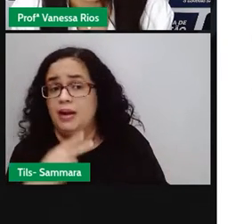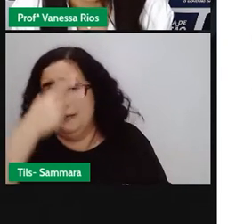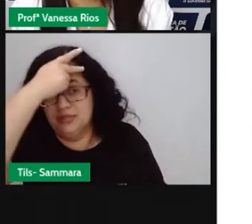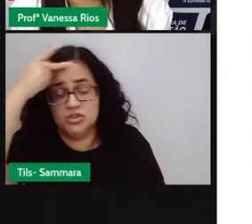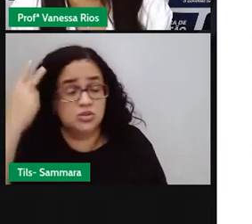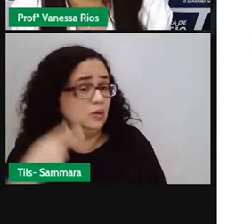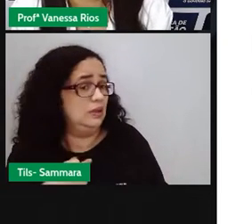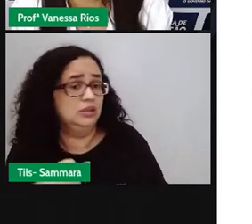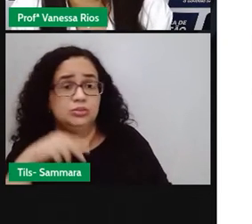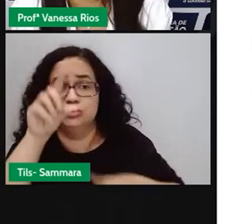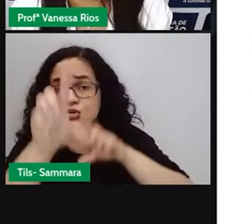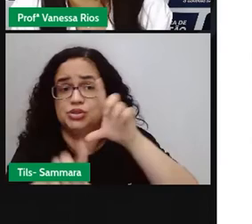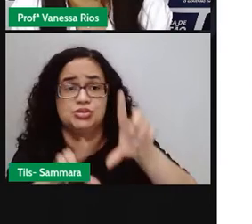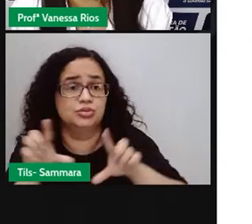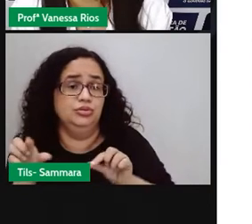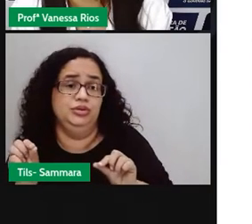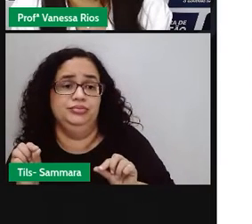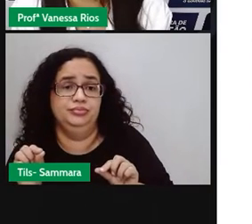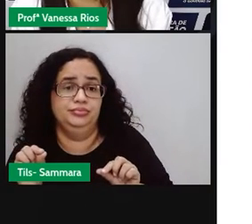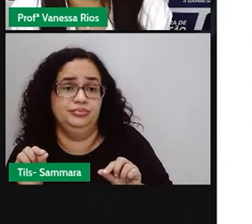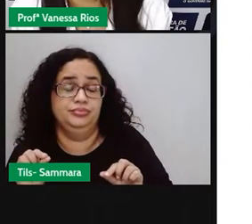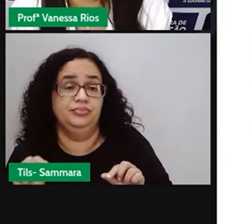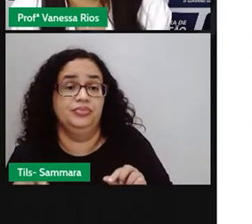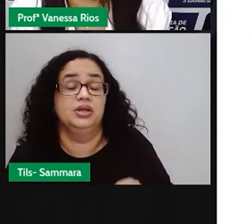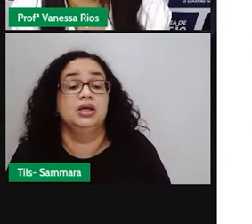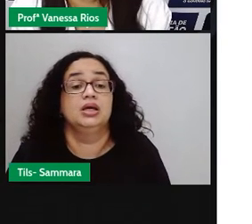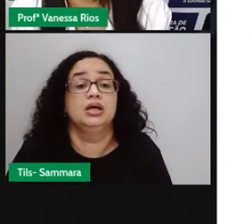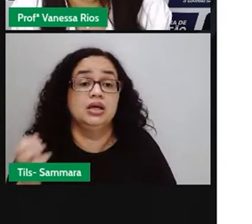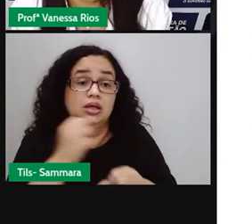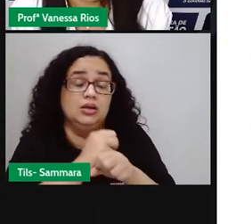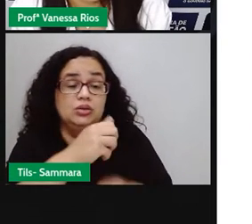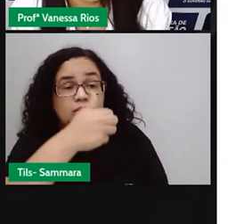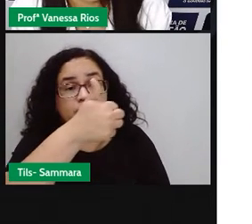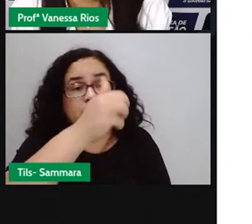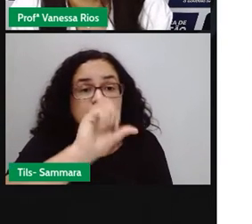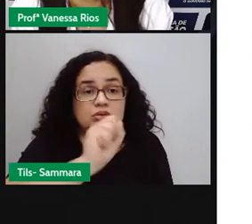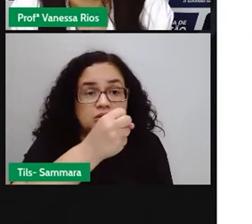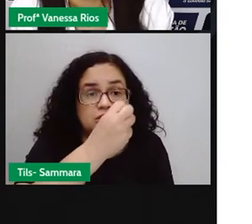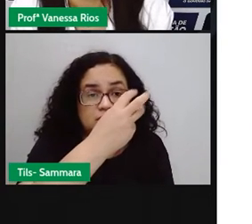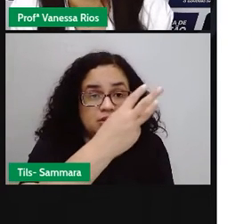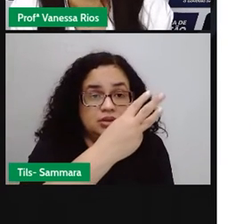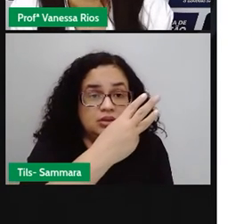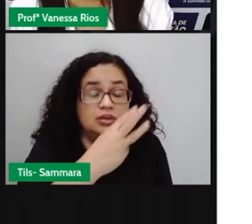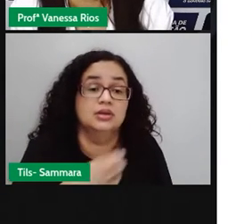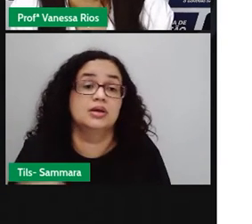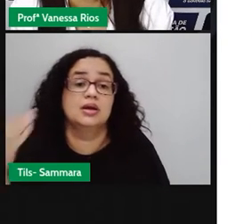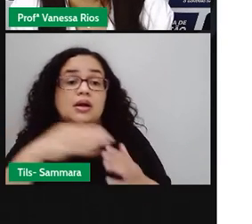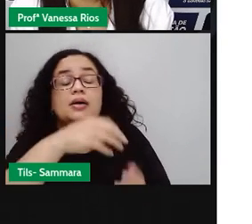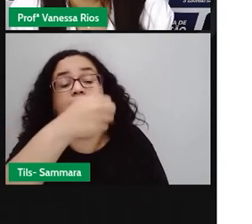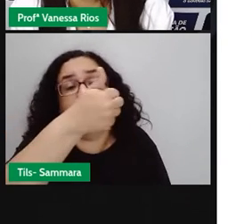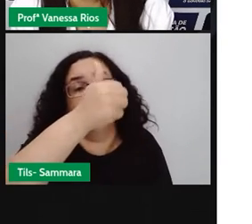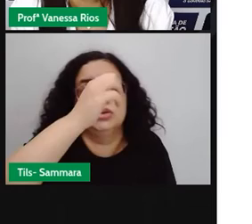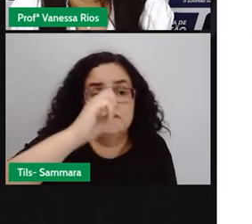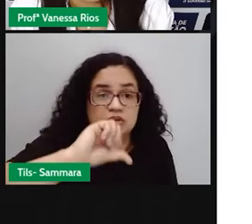né, das pessoas. E aí, entre 1983 e